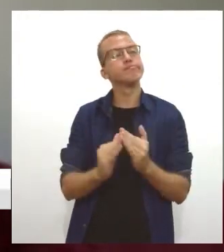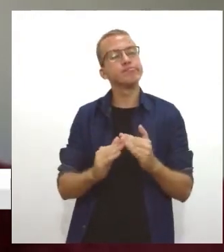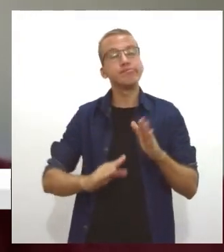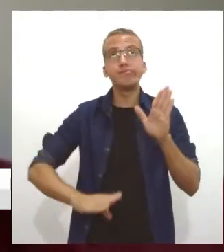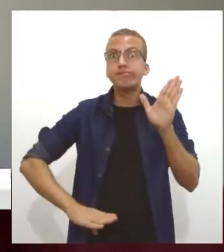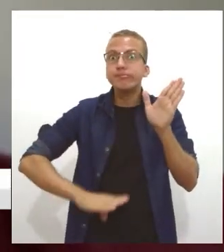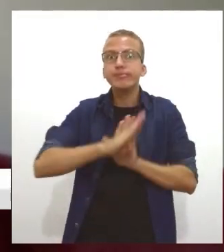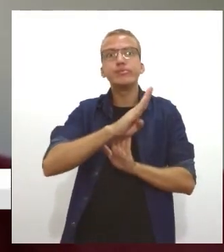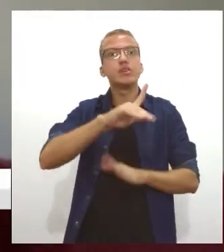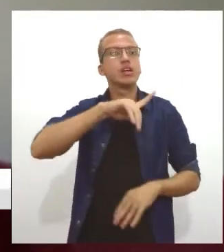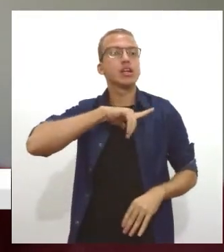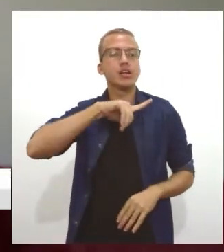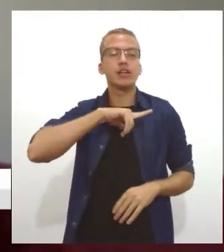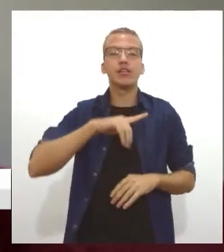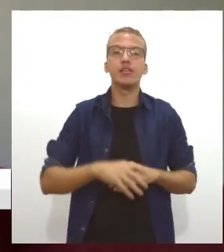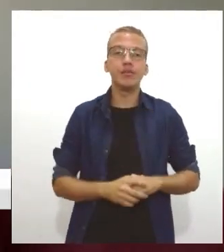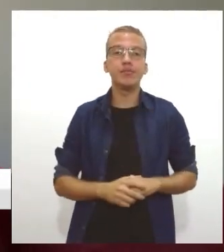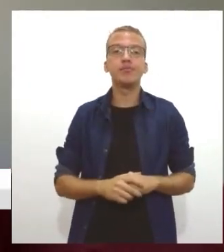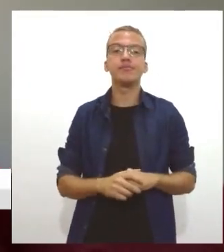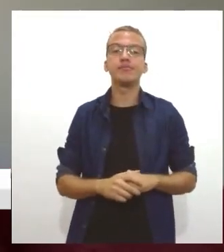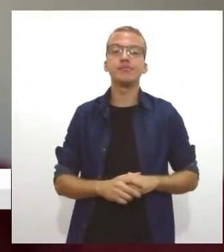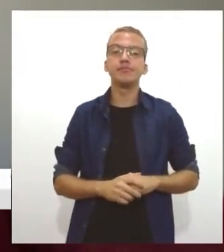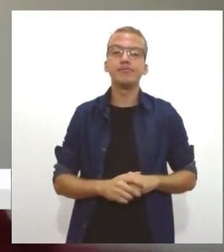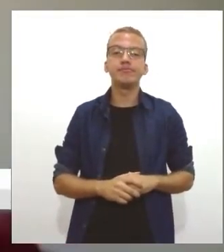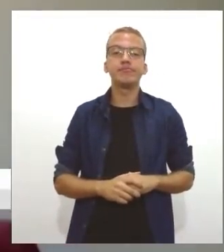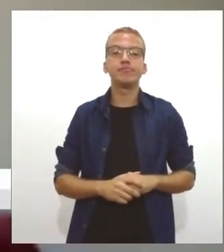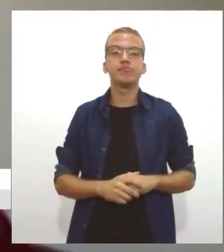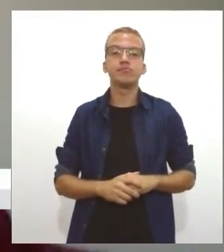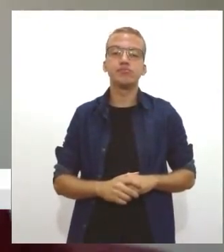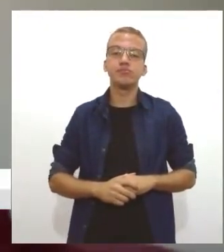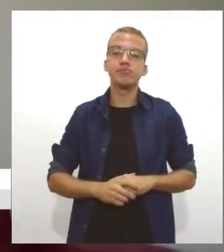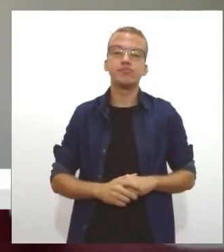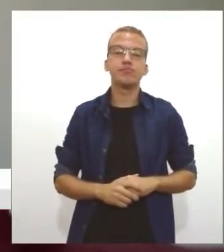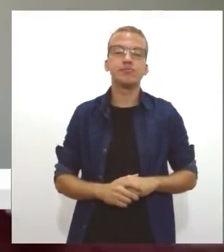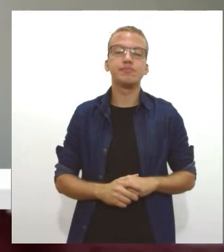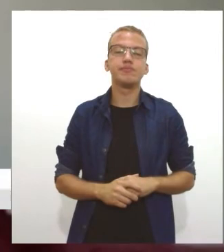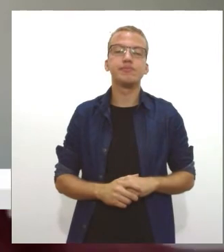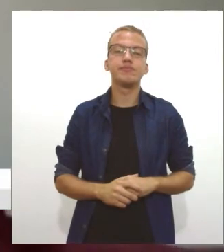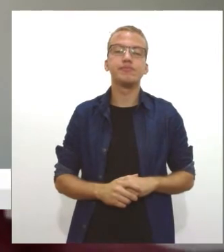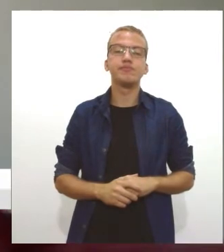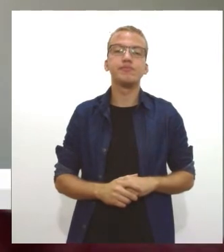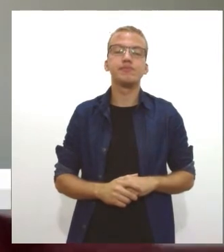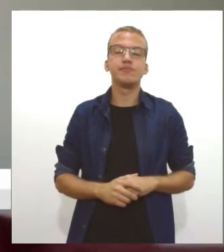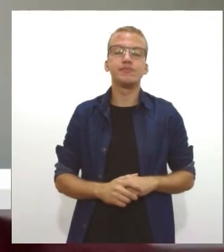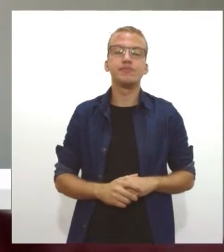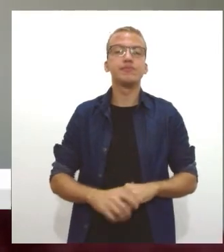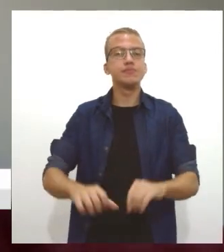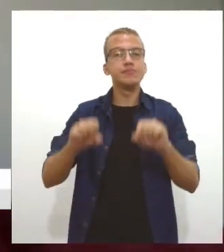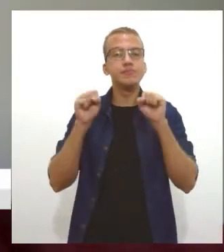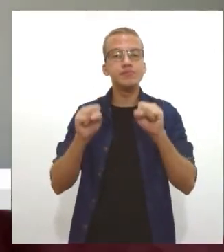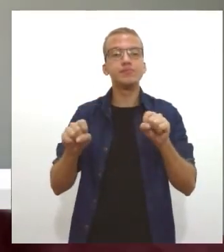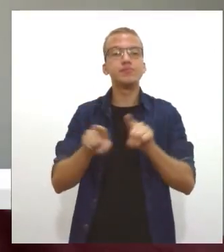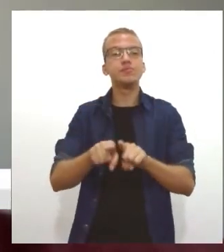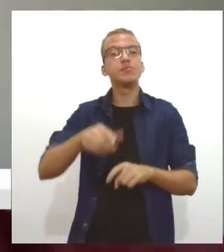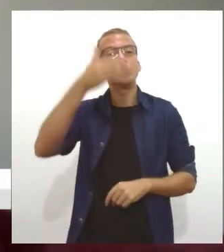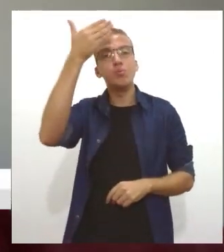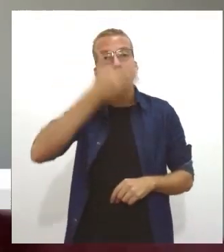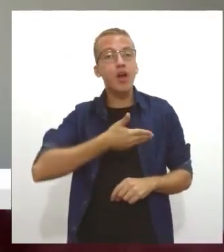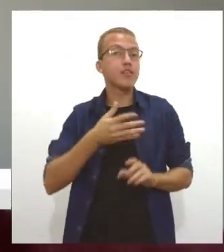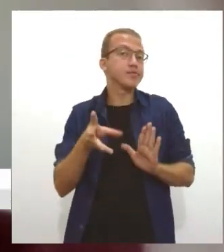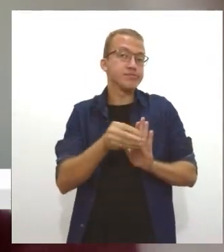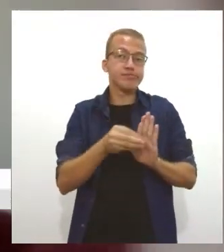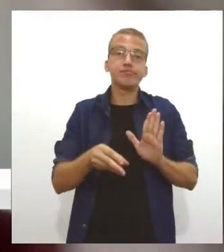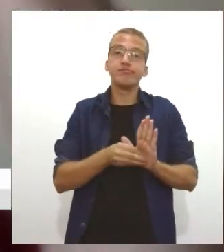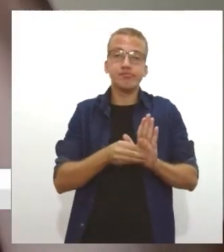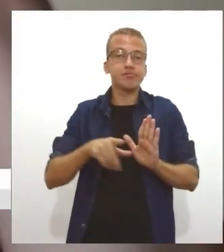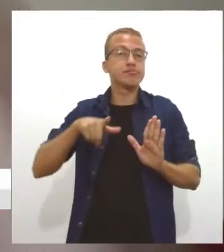o que mais cresceu durante a pandemia foi o de violência doméstica. E a gente pode, inclusive, provar isso através dos números dos